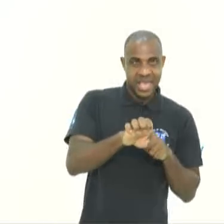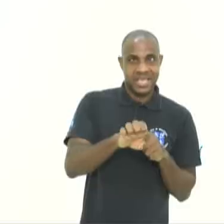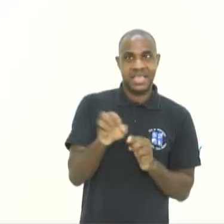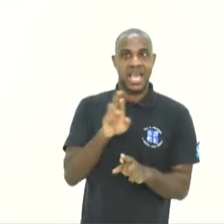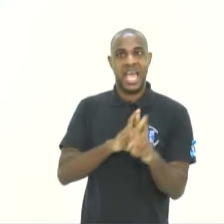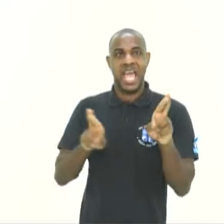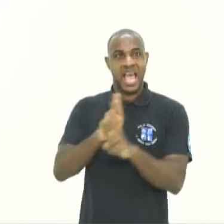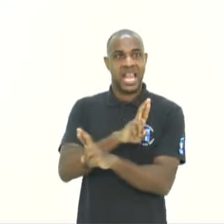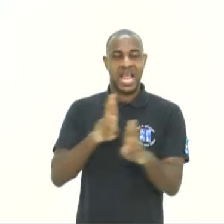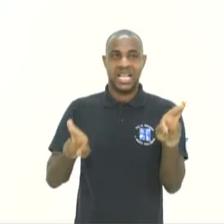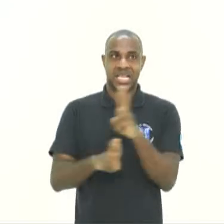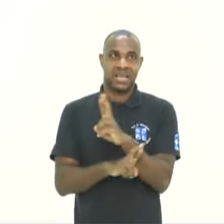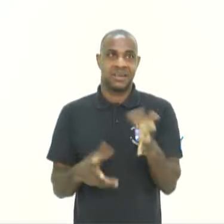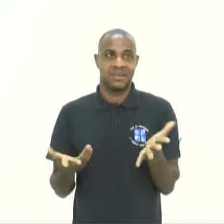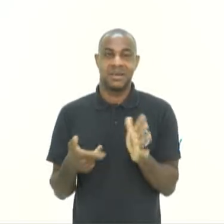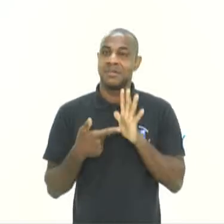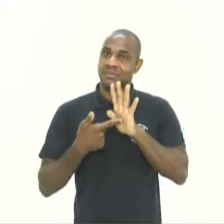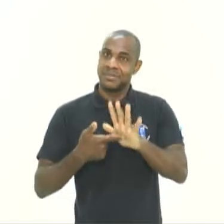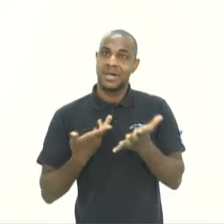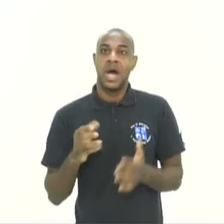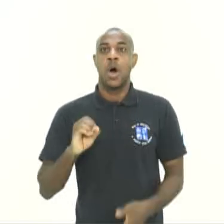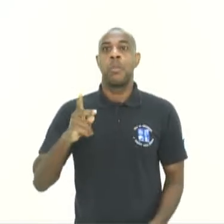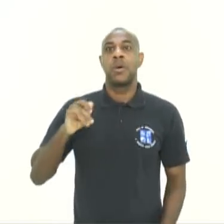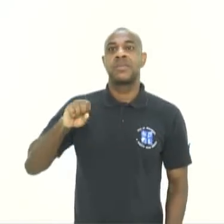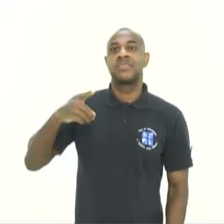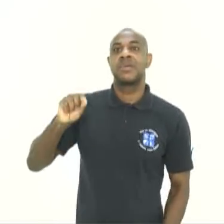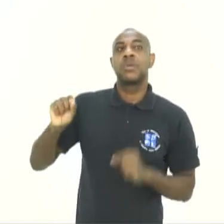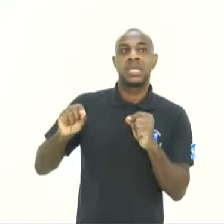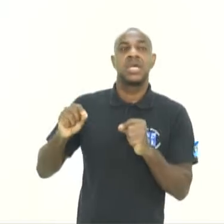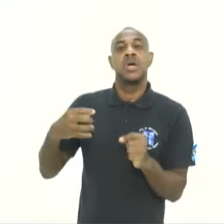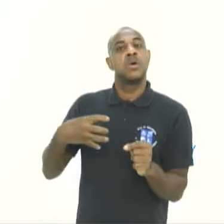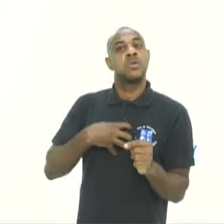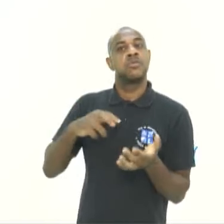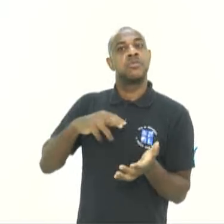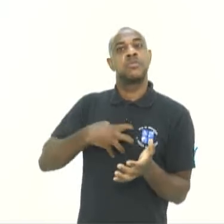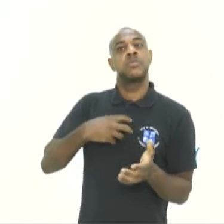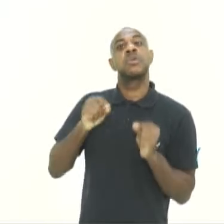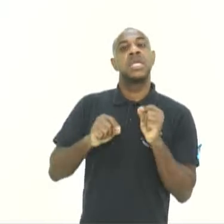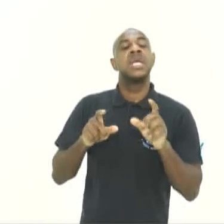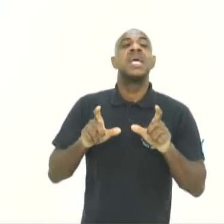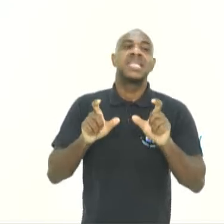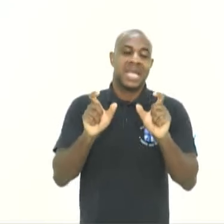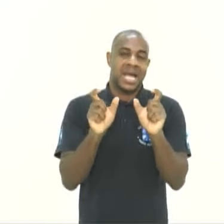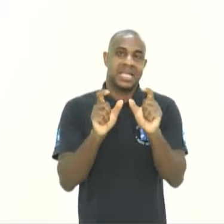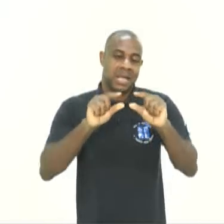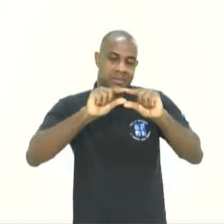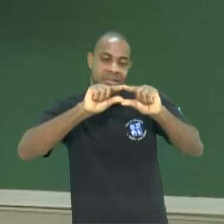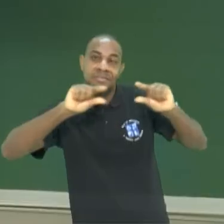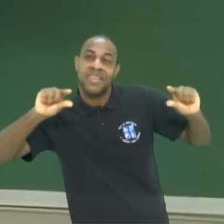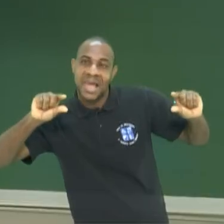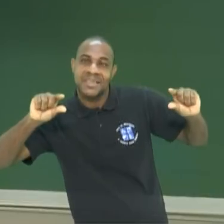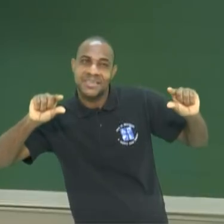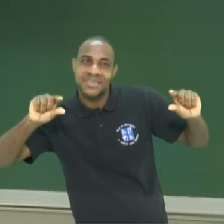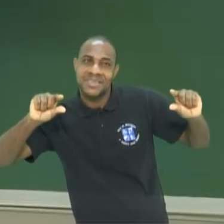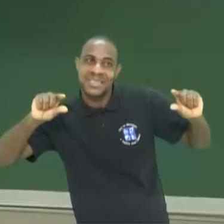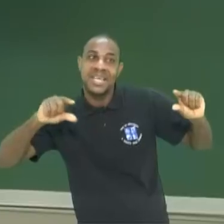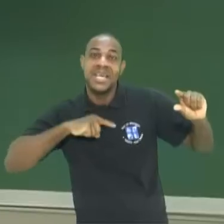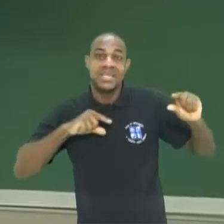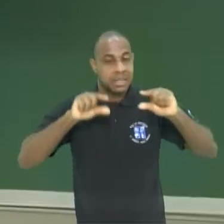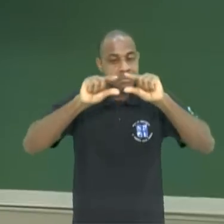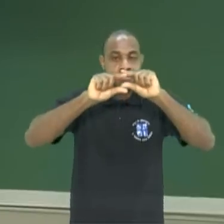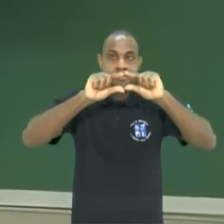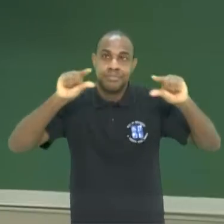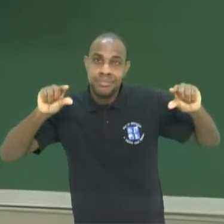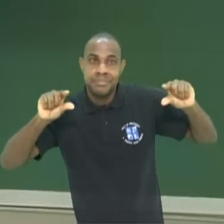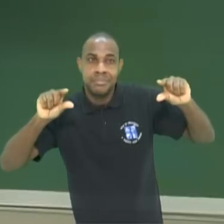relação, pois a oposição decorre do sentido das orações em confronto. Então, aquele e, então eu tenho orações que